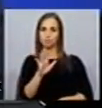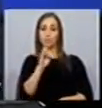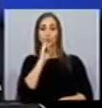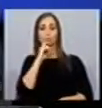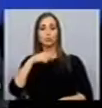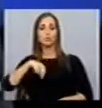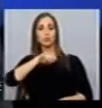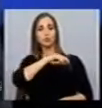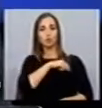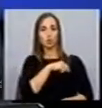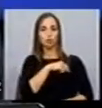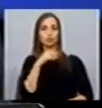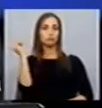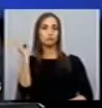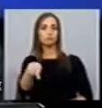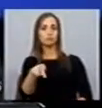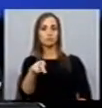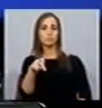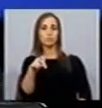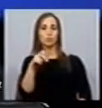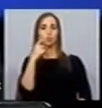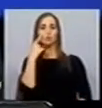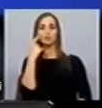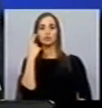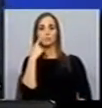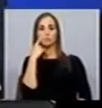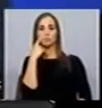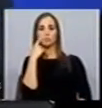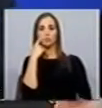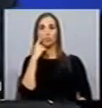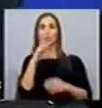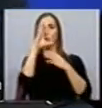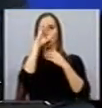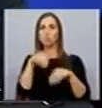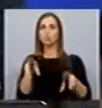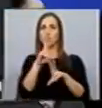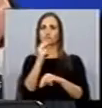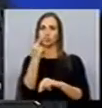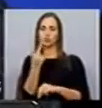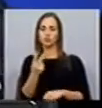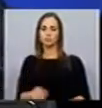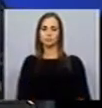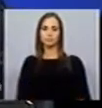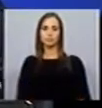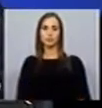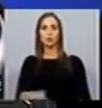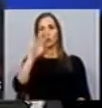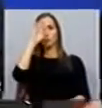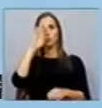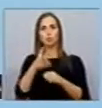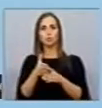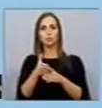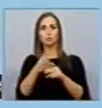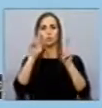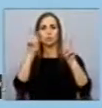ter aqui o aparecimento ou o conhecimento de 2 novas luas no Sistema Solar. Miguel, a terminar a notícia que